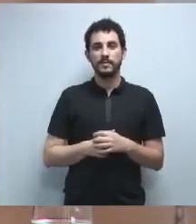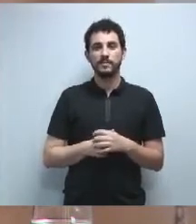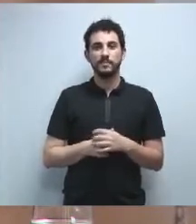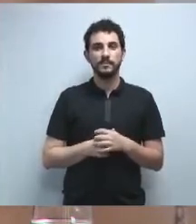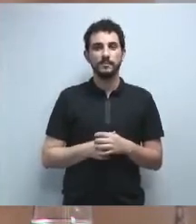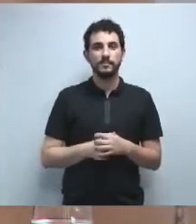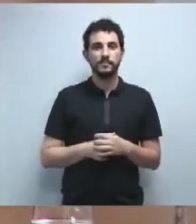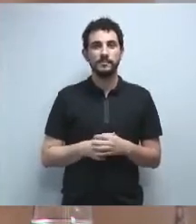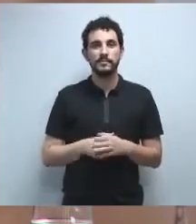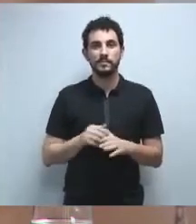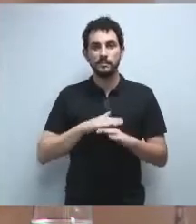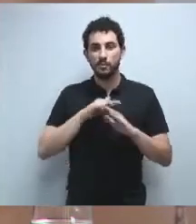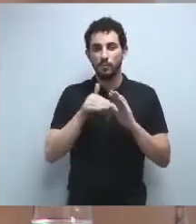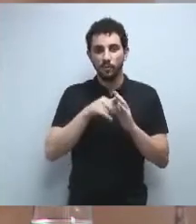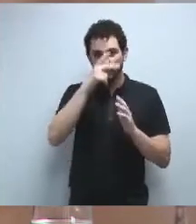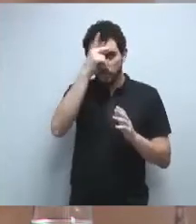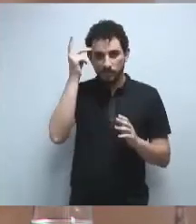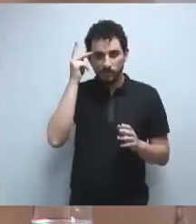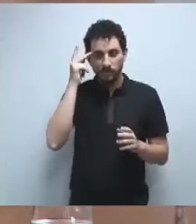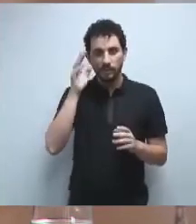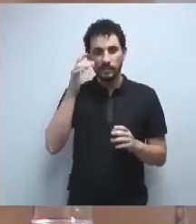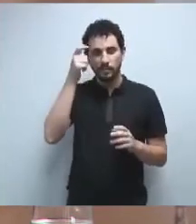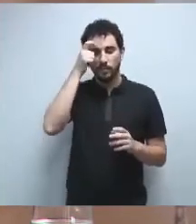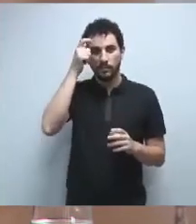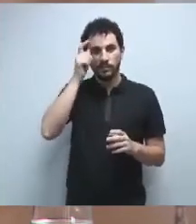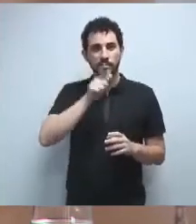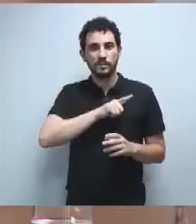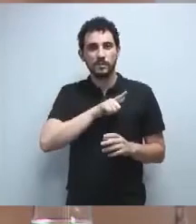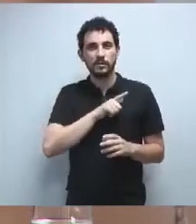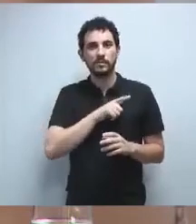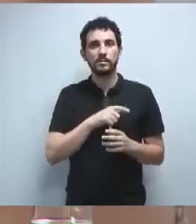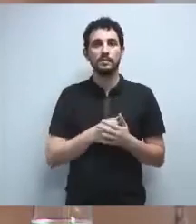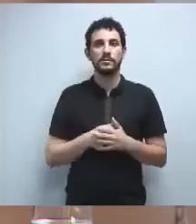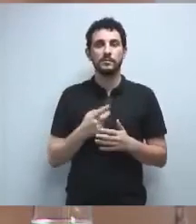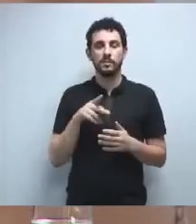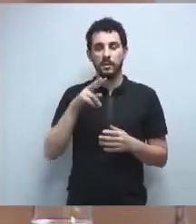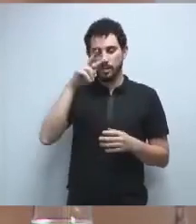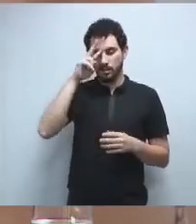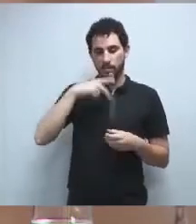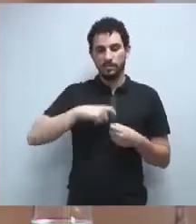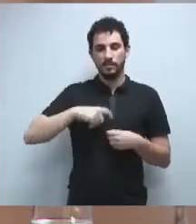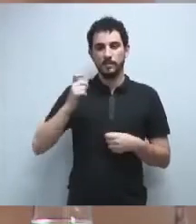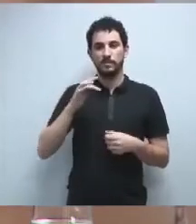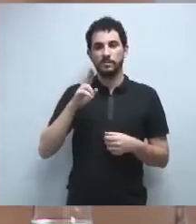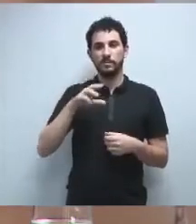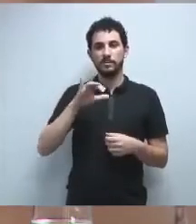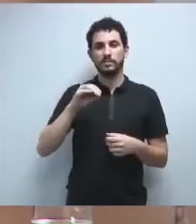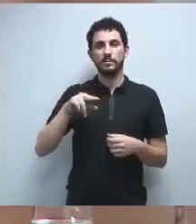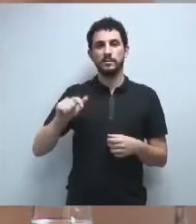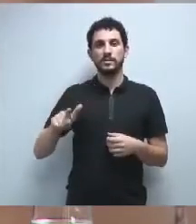todo mundo é cônsul da da sua independência funcional